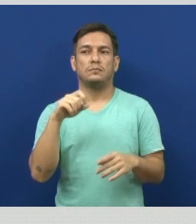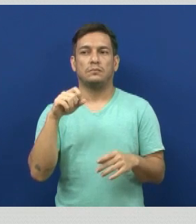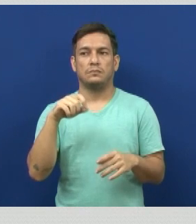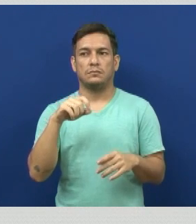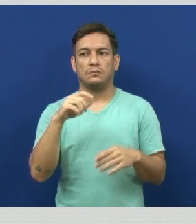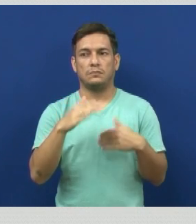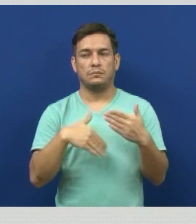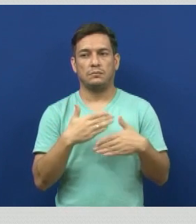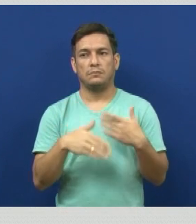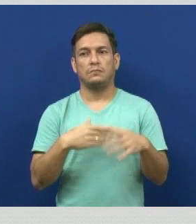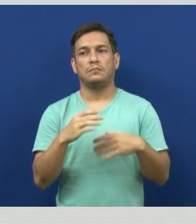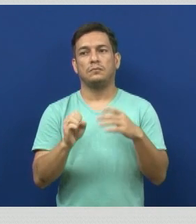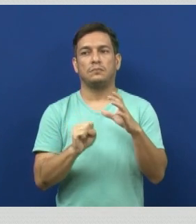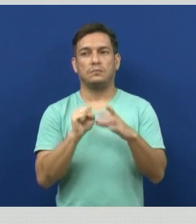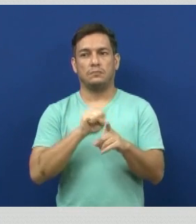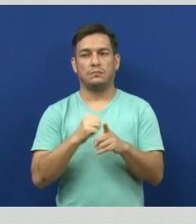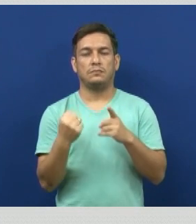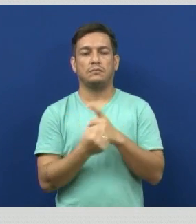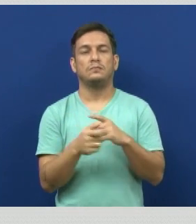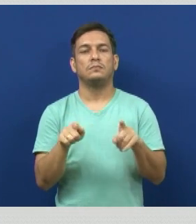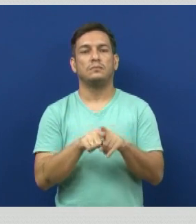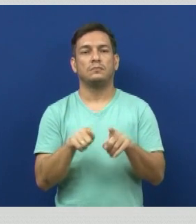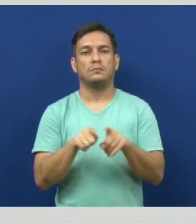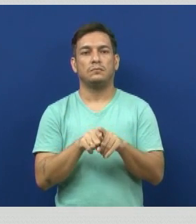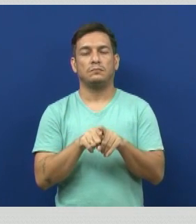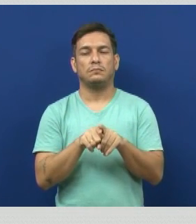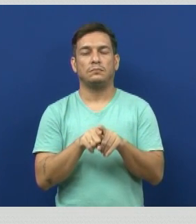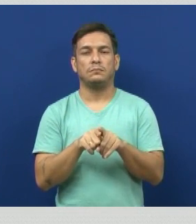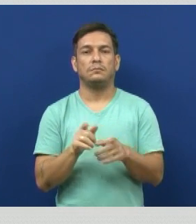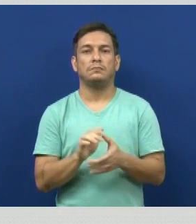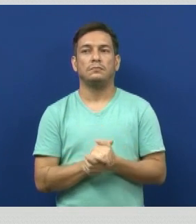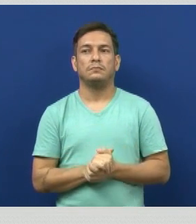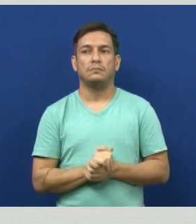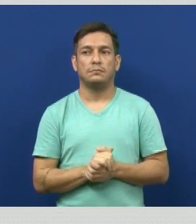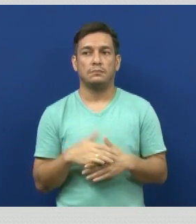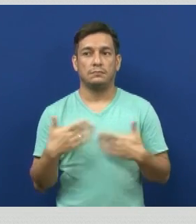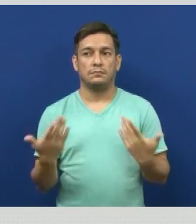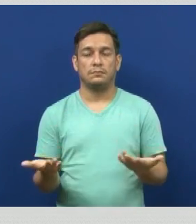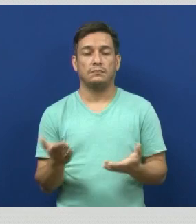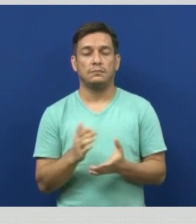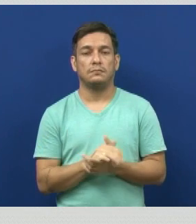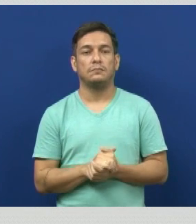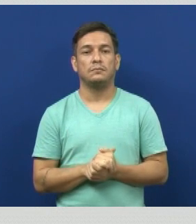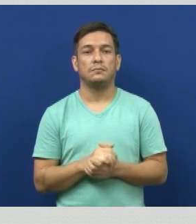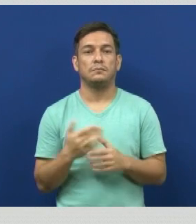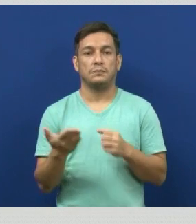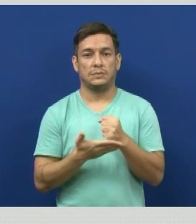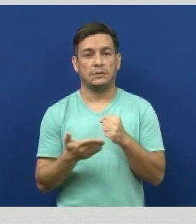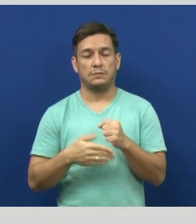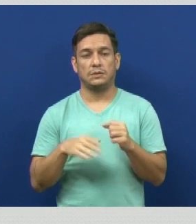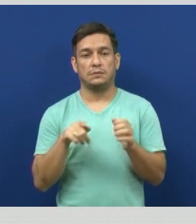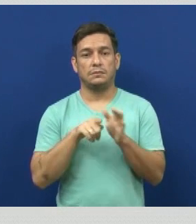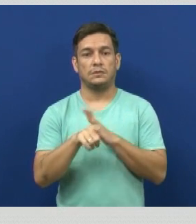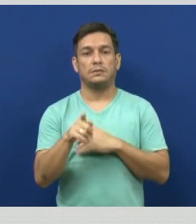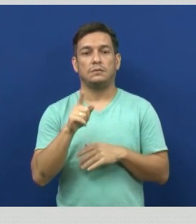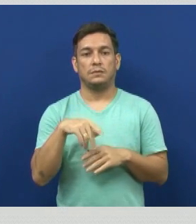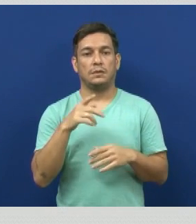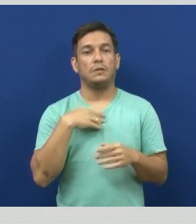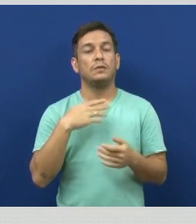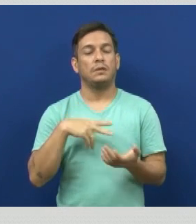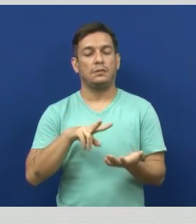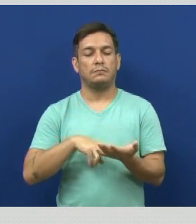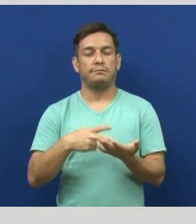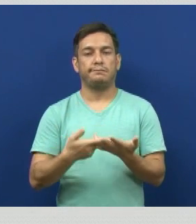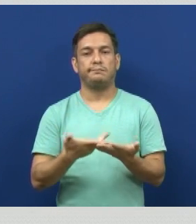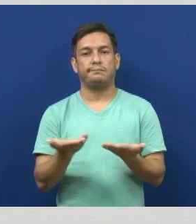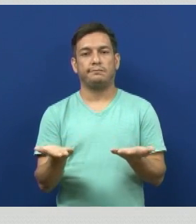para a produção da sociedade e suas especialidades. Pessoal, basicamente essa questão é